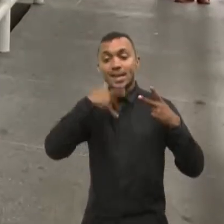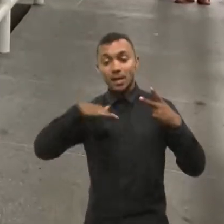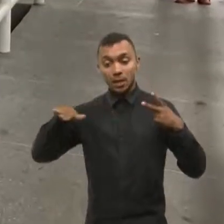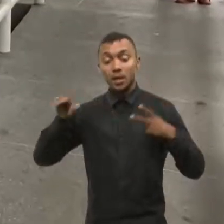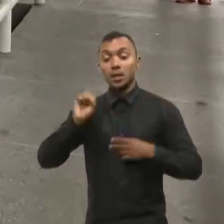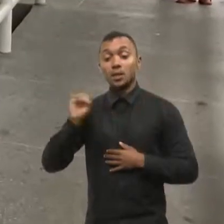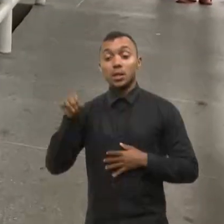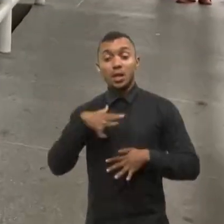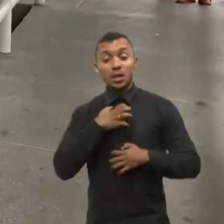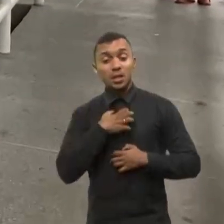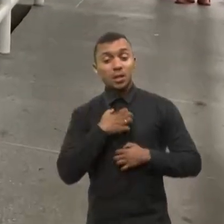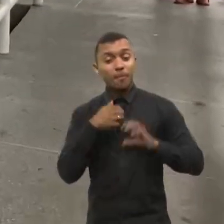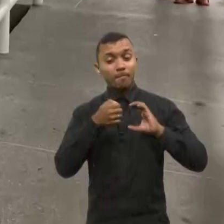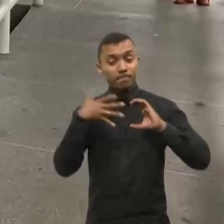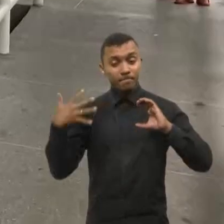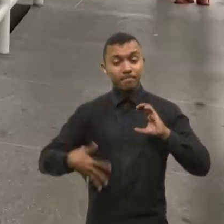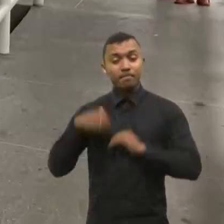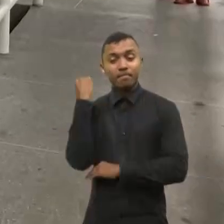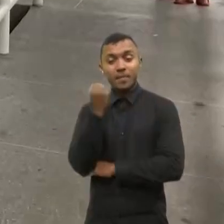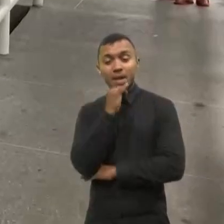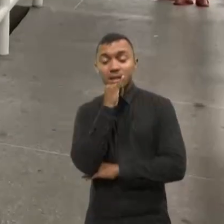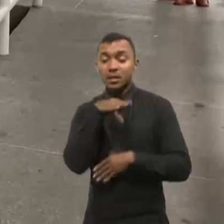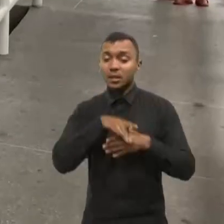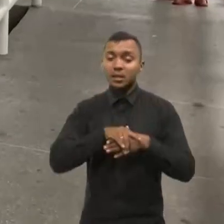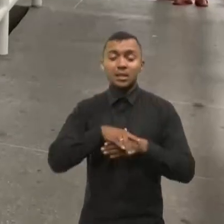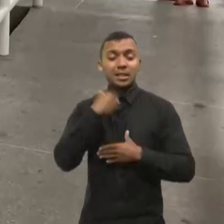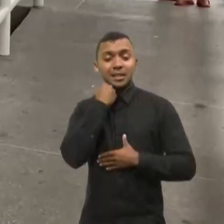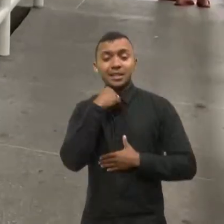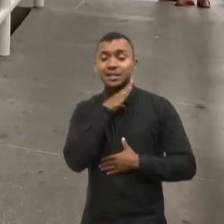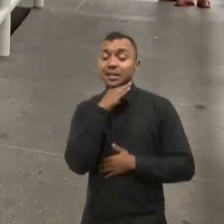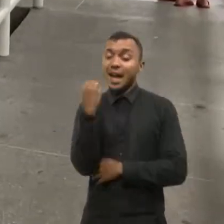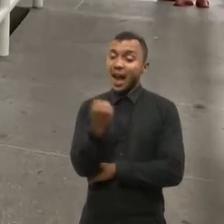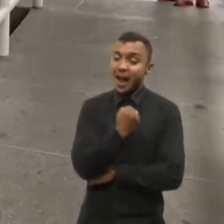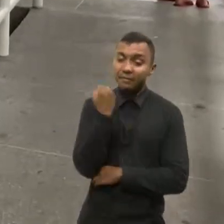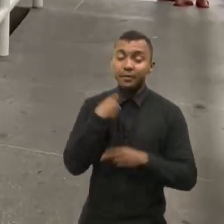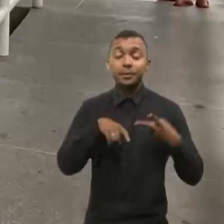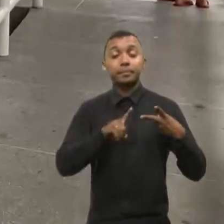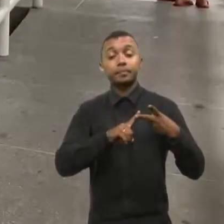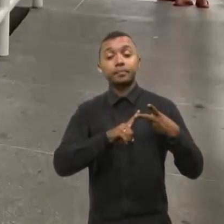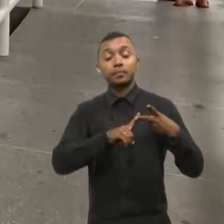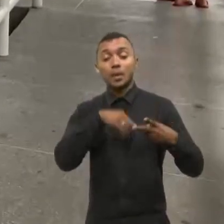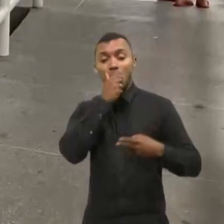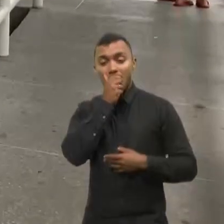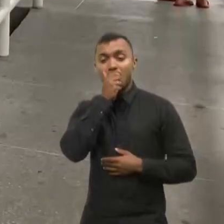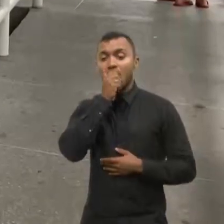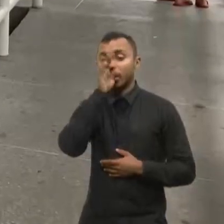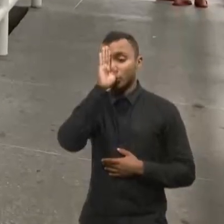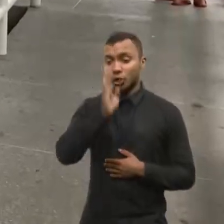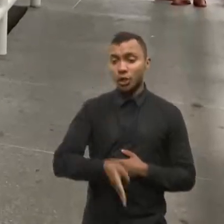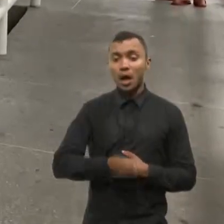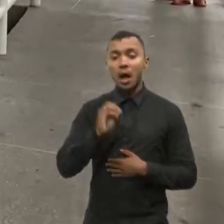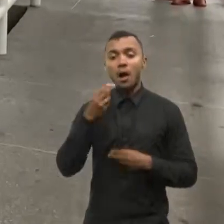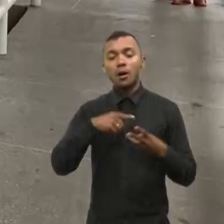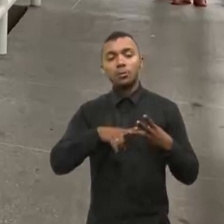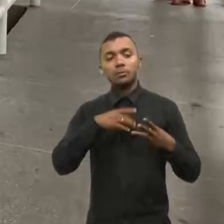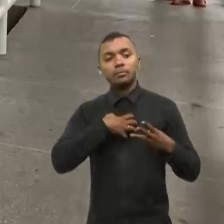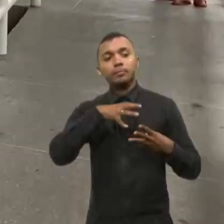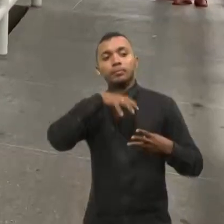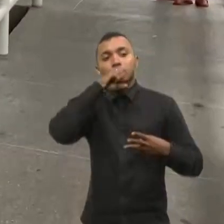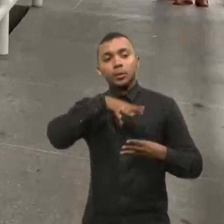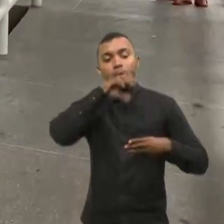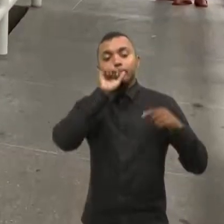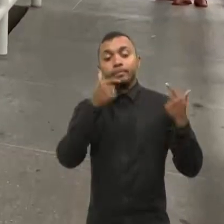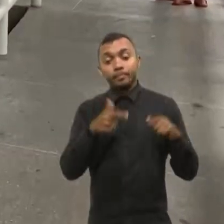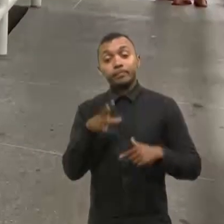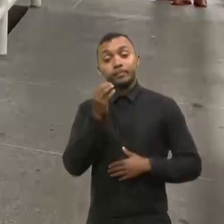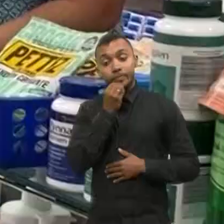ele tem sinais de gravidade, né, aquela febre que não melhora, aquela tosse que persiste, ou o paciente vem com falta de ar, e aí são pacientes que